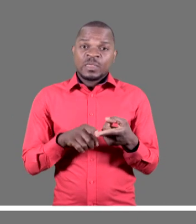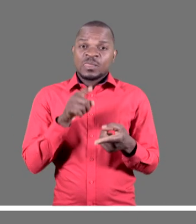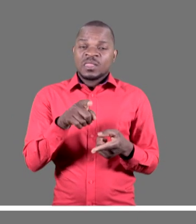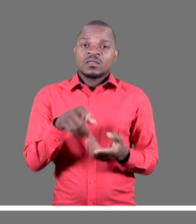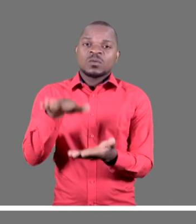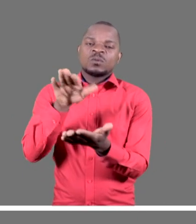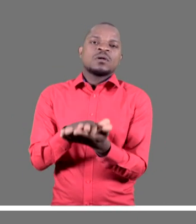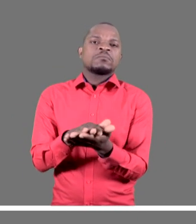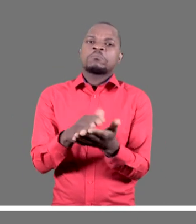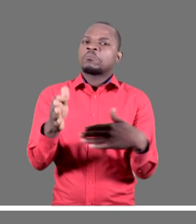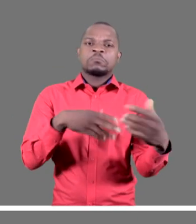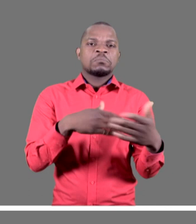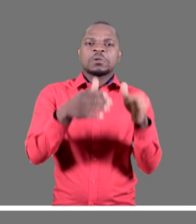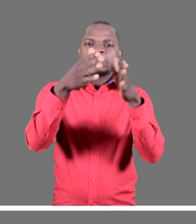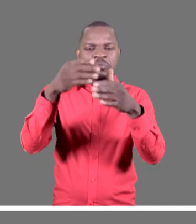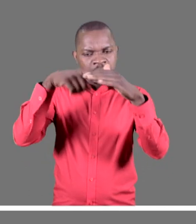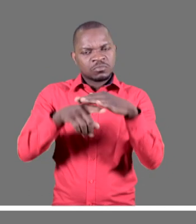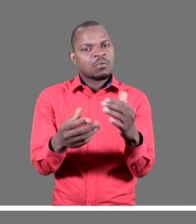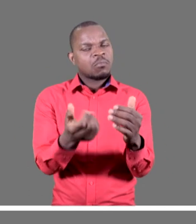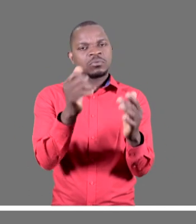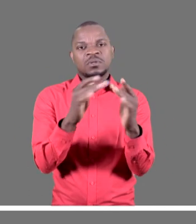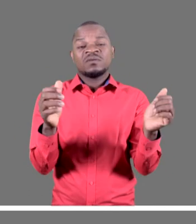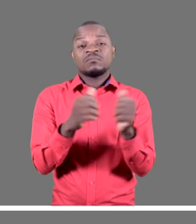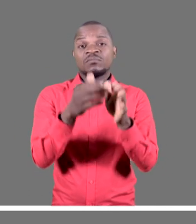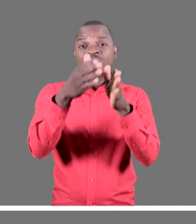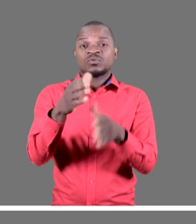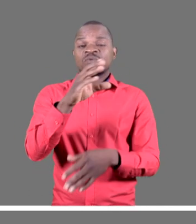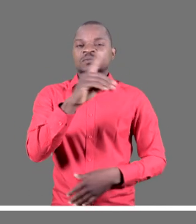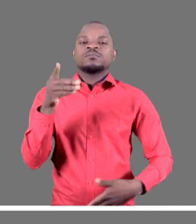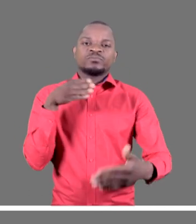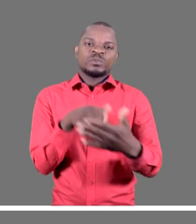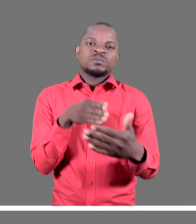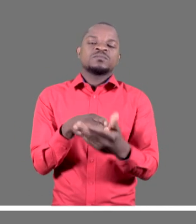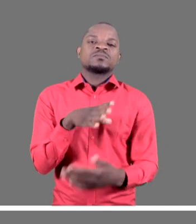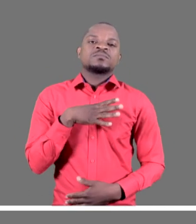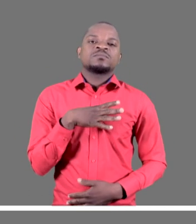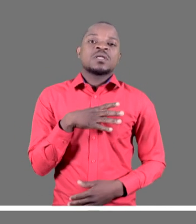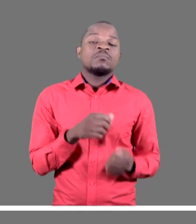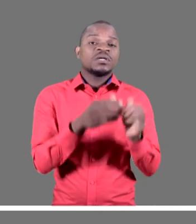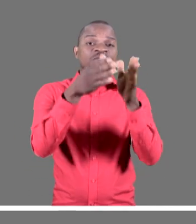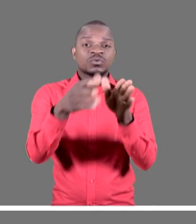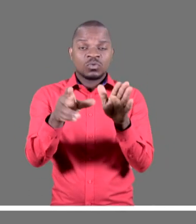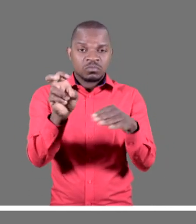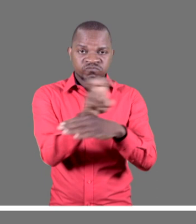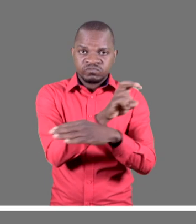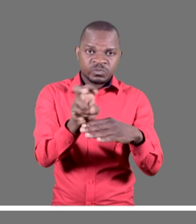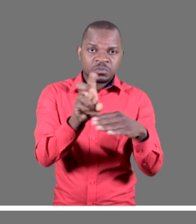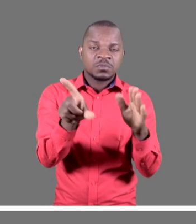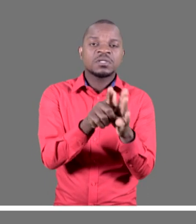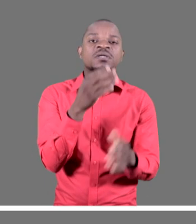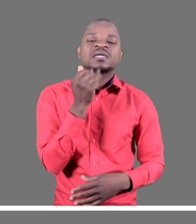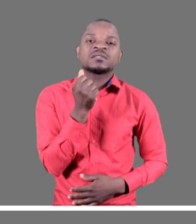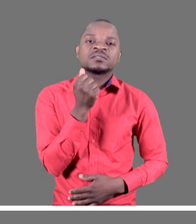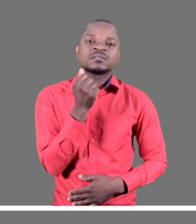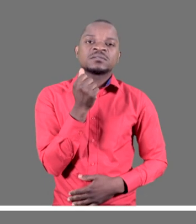Este é um dos lugares públicos, mas não é acessível para a pessoa com deficiência. Quem está a controlar essas leis? Porque lá